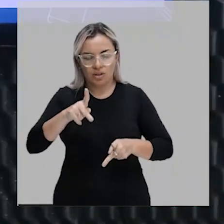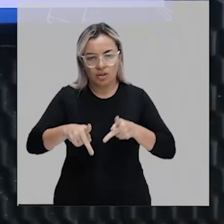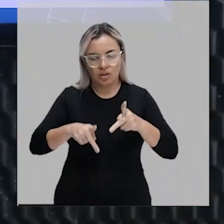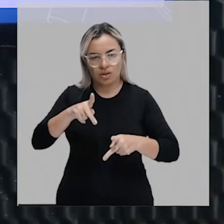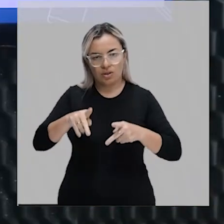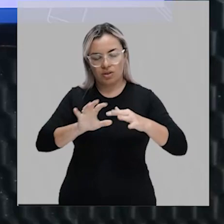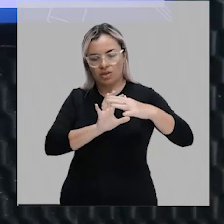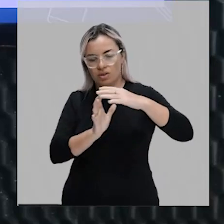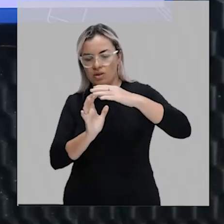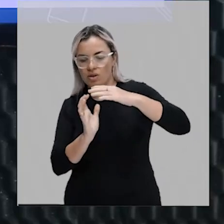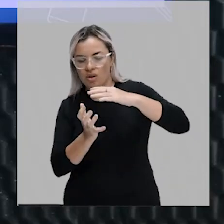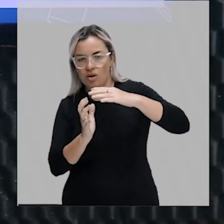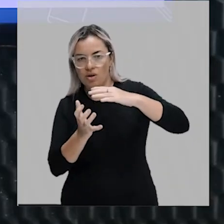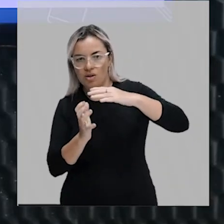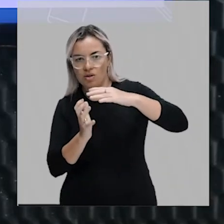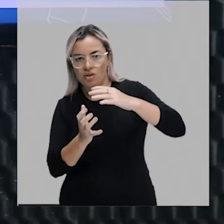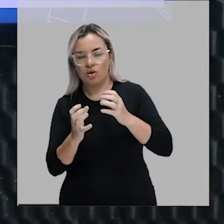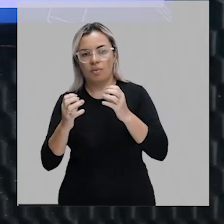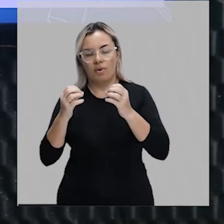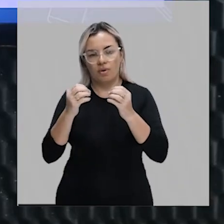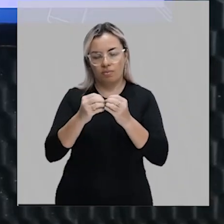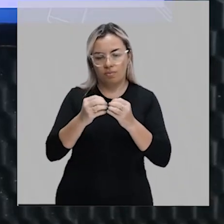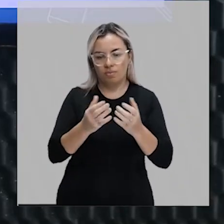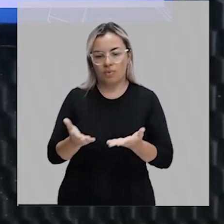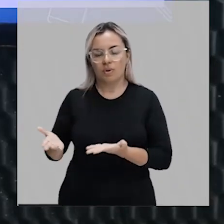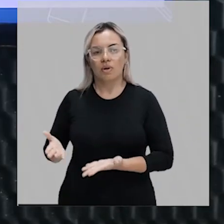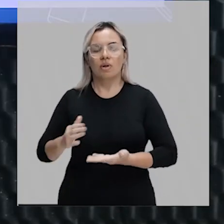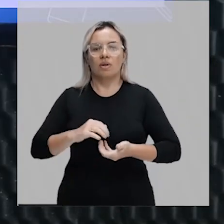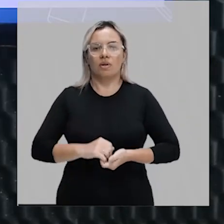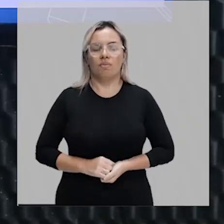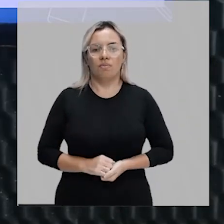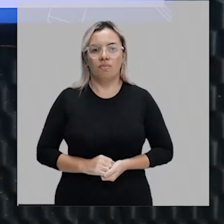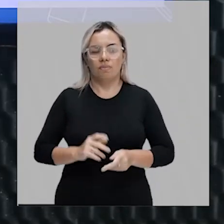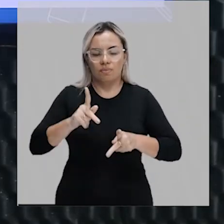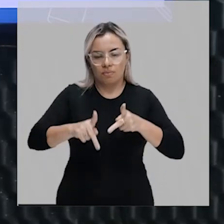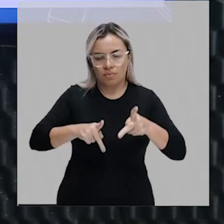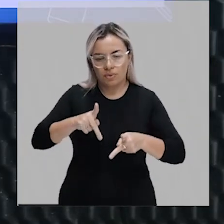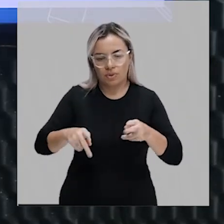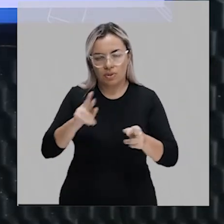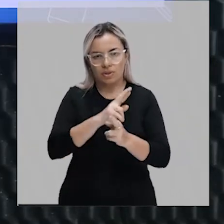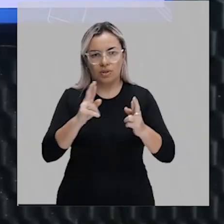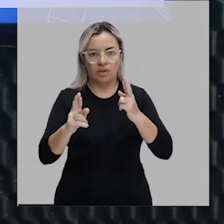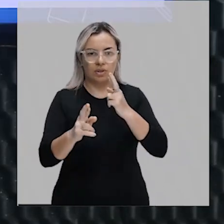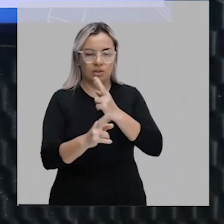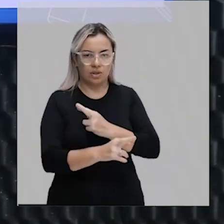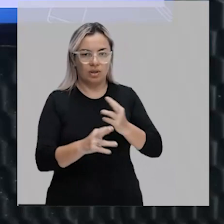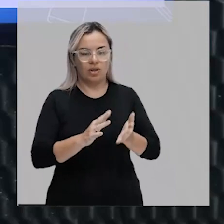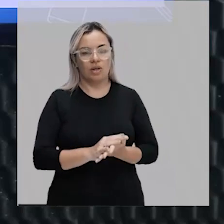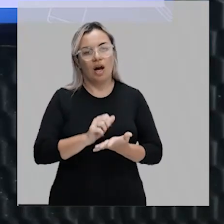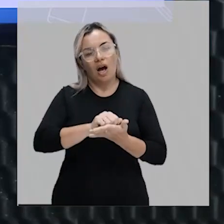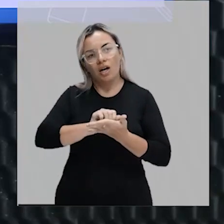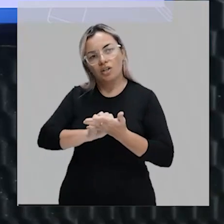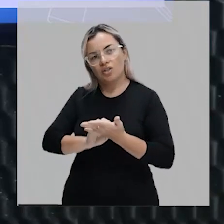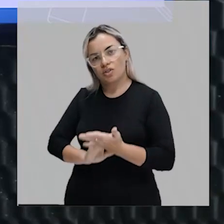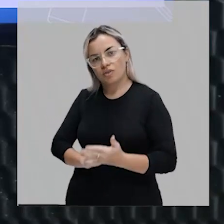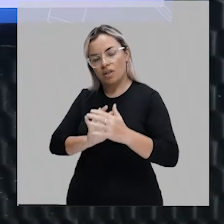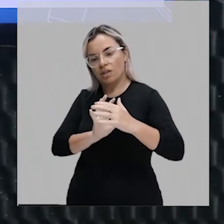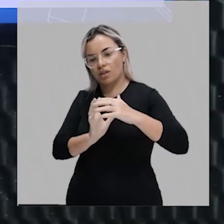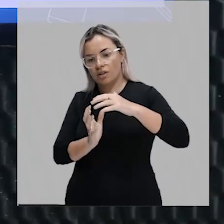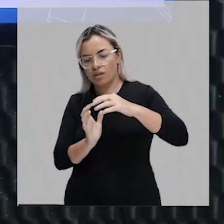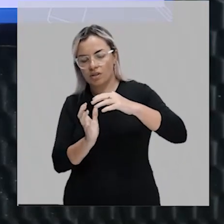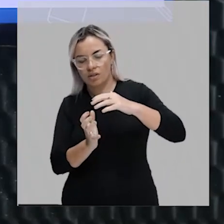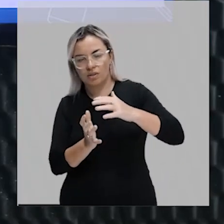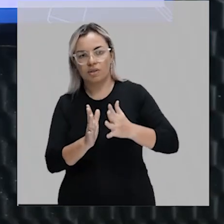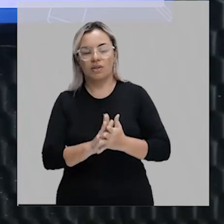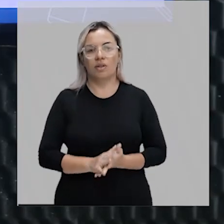Oriente Próximo. As civilizações que envolvem a chamada Antiguidade Oriental. O